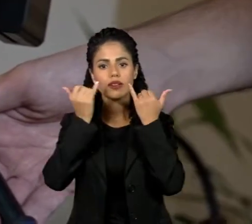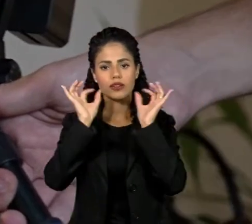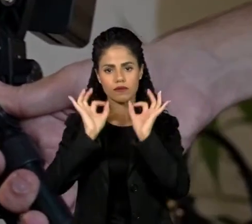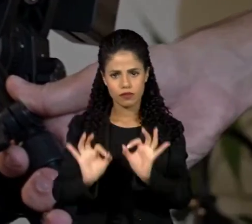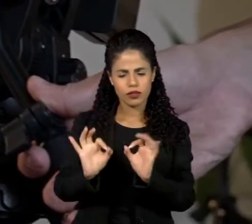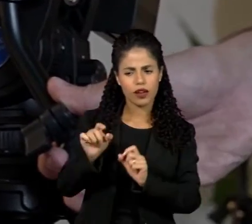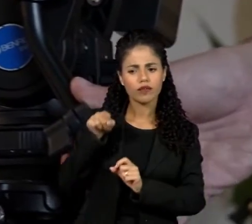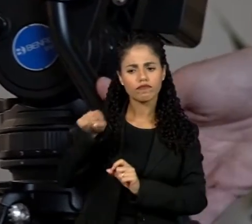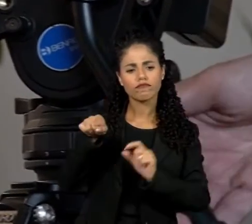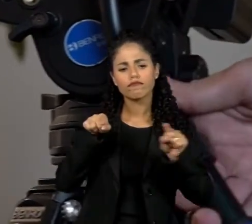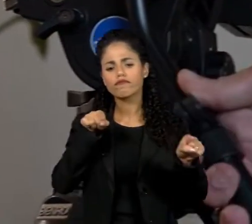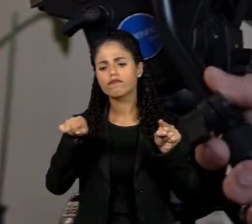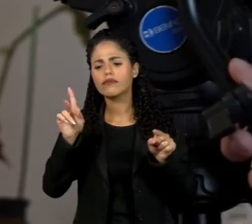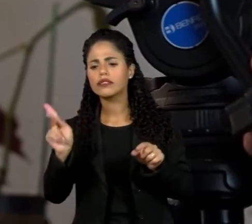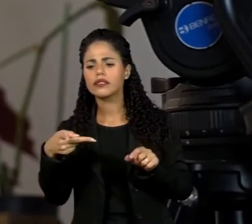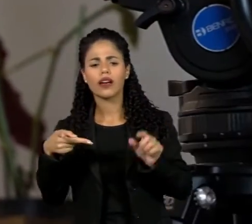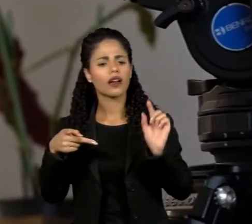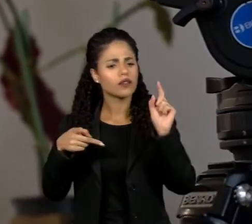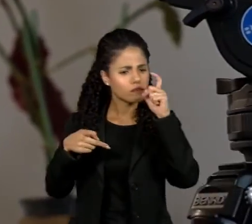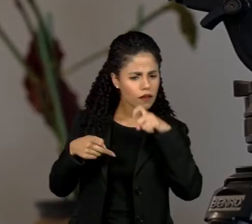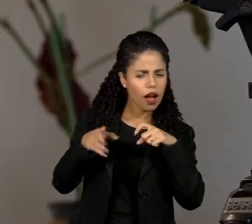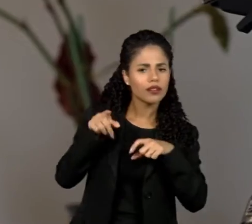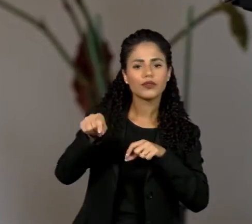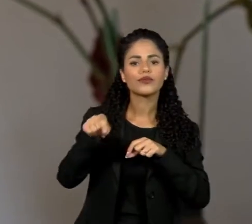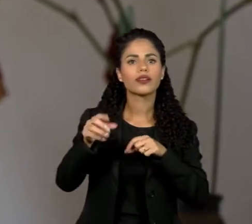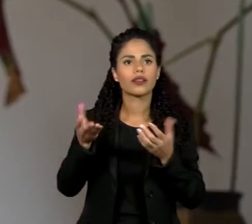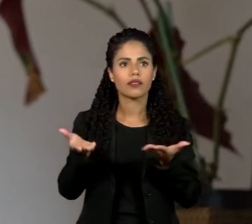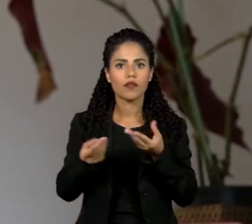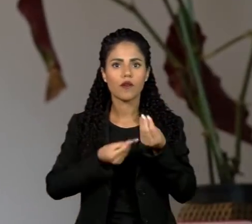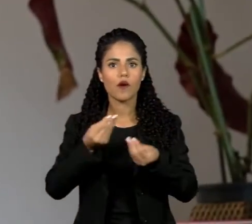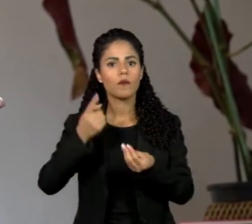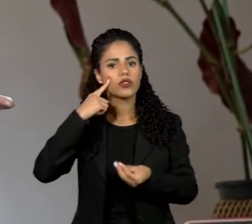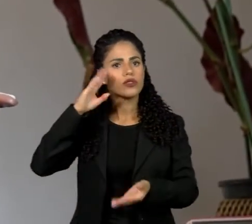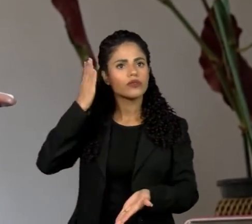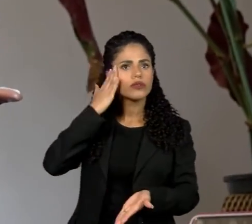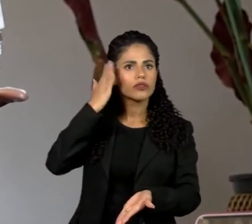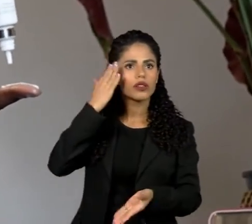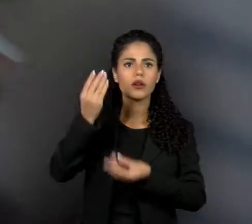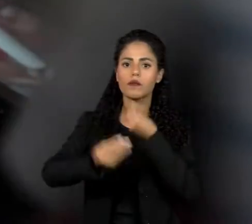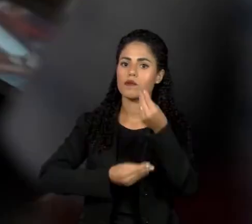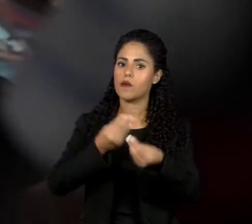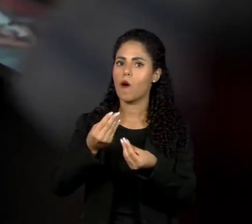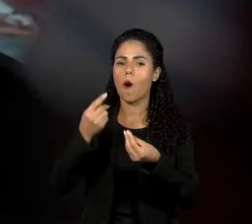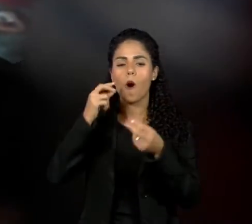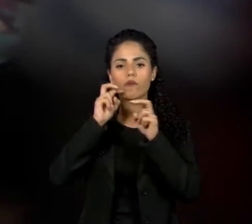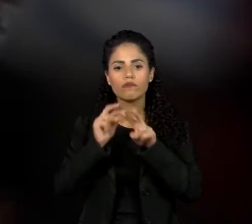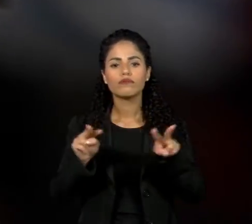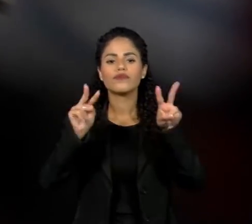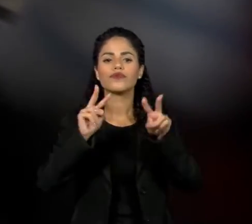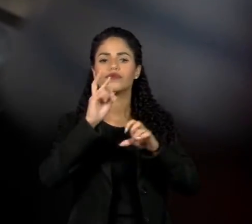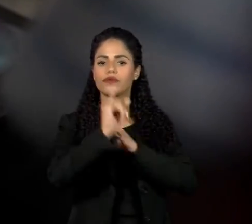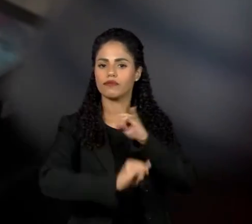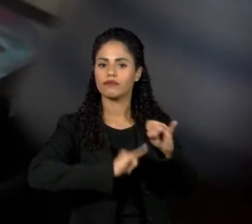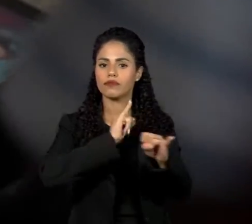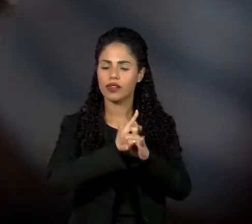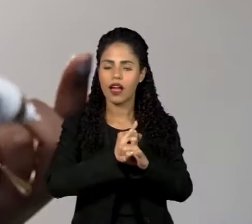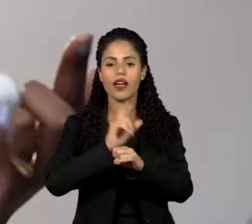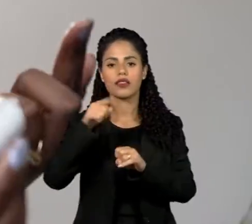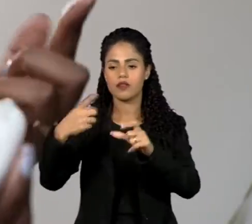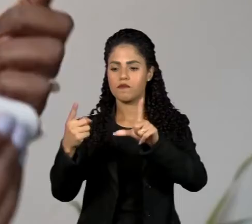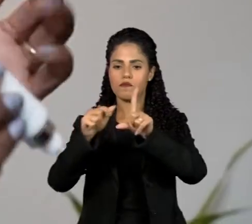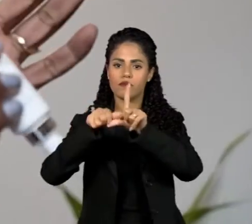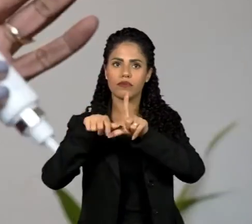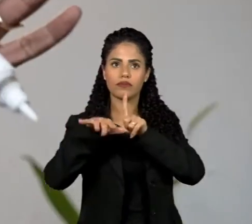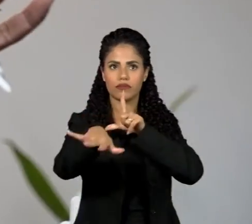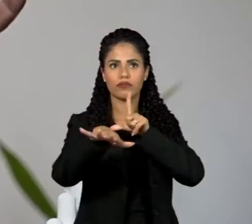Infelizmente, muito estrutural, enraizada na nossa sociedade. A gente só consegue reagir nas redes sociais sendo um influenciador negro,